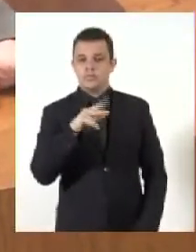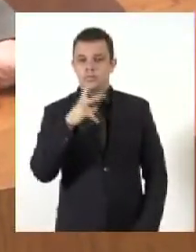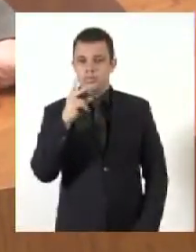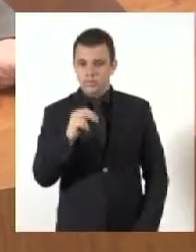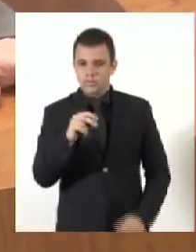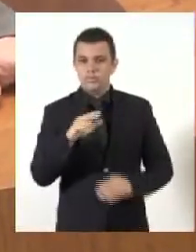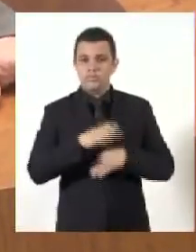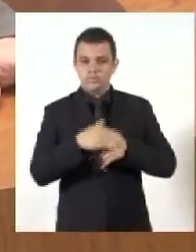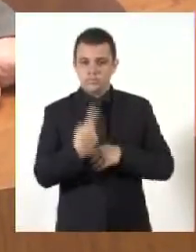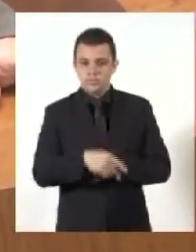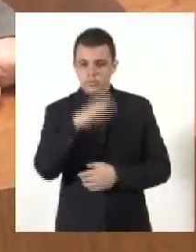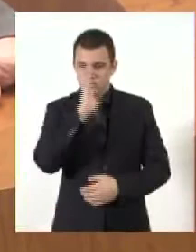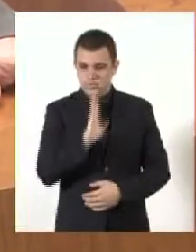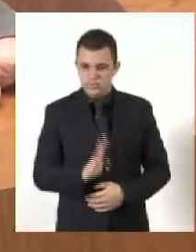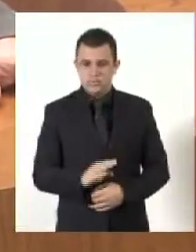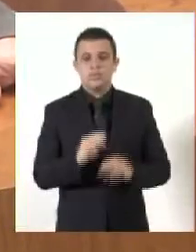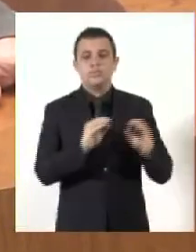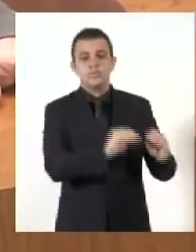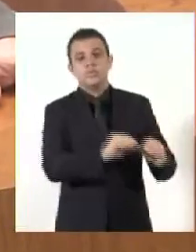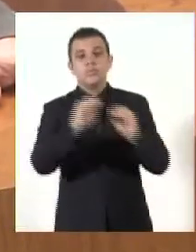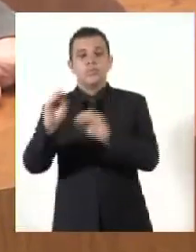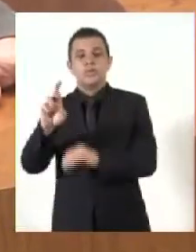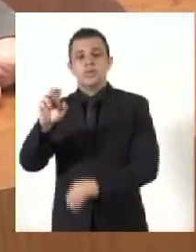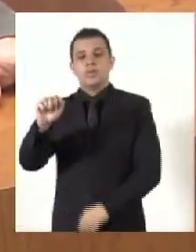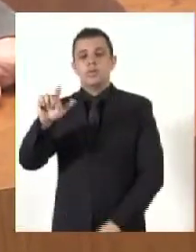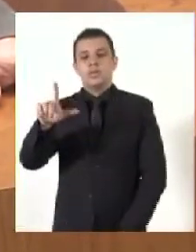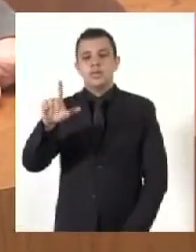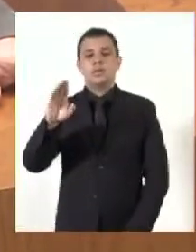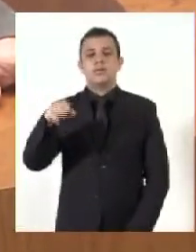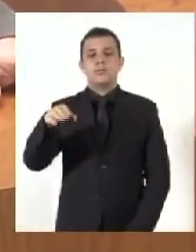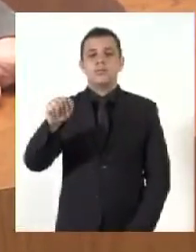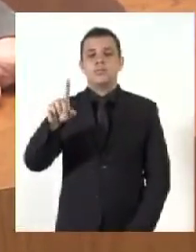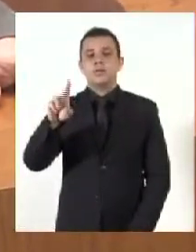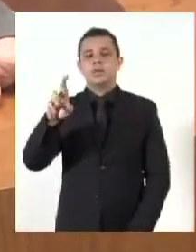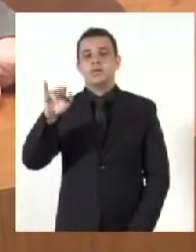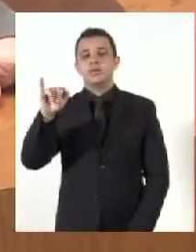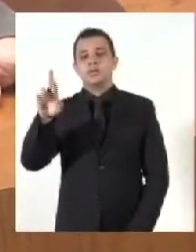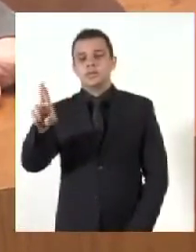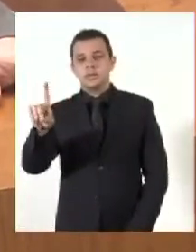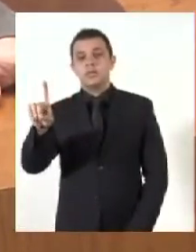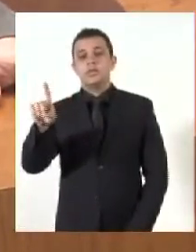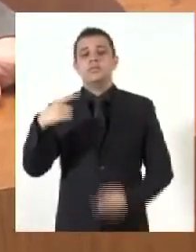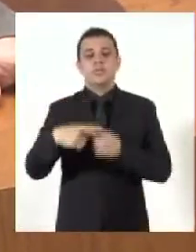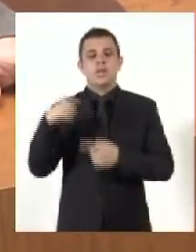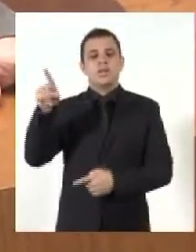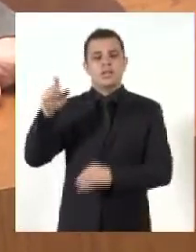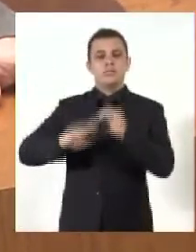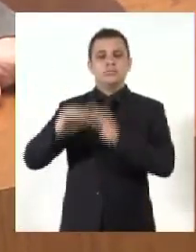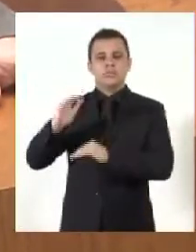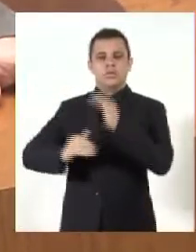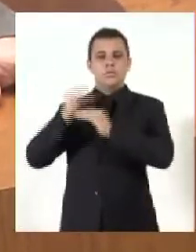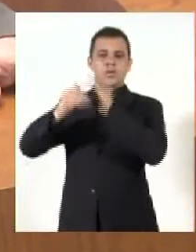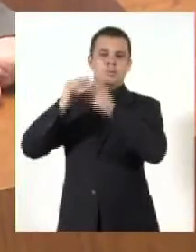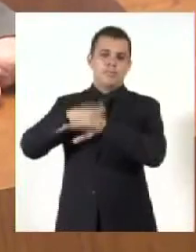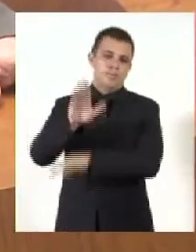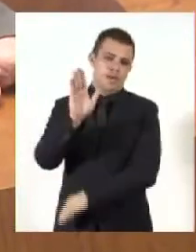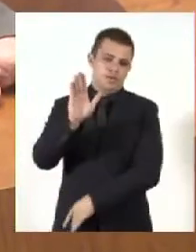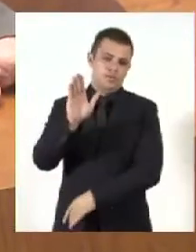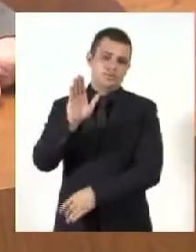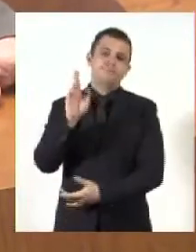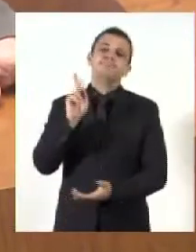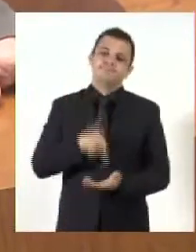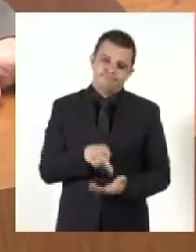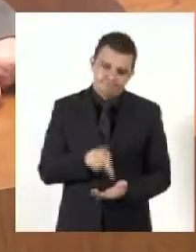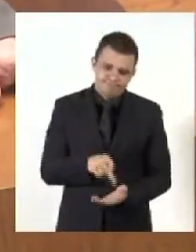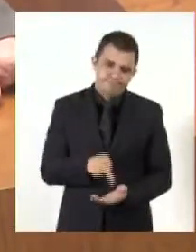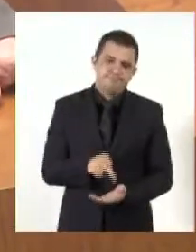brasileira. Eu não culpo o Parreira por isso, pelo contrário, elogio sua honestidade, que expôs de maneira nua e crua o absoluto desdém